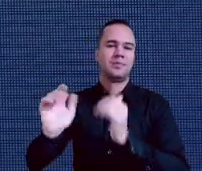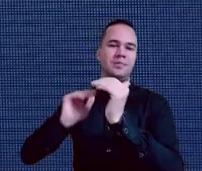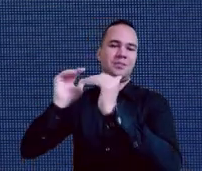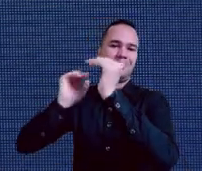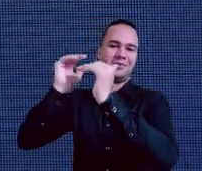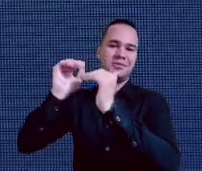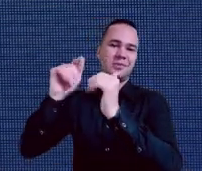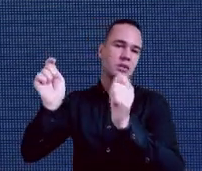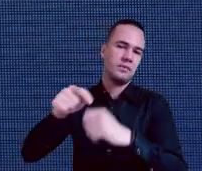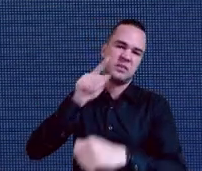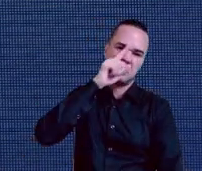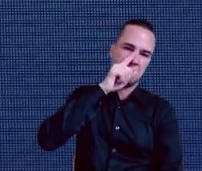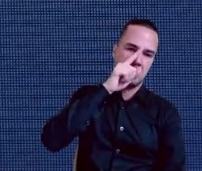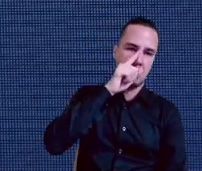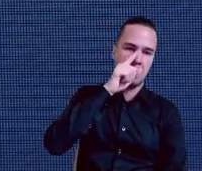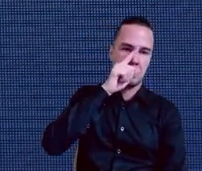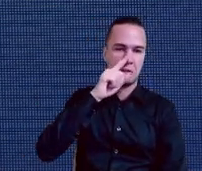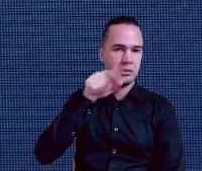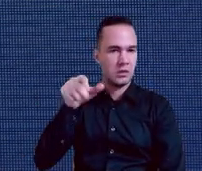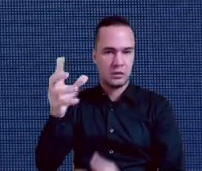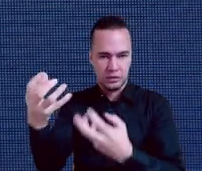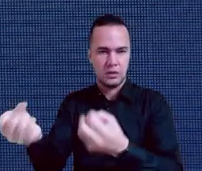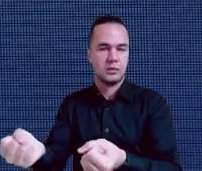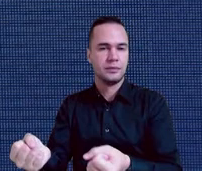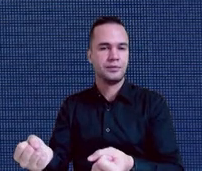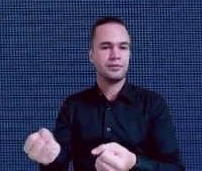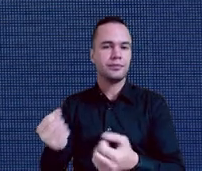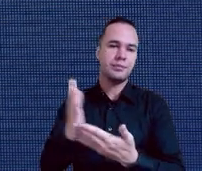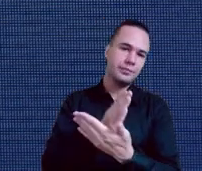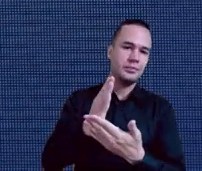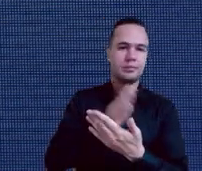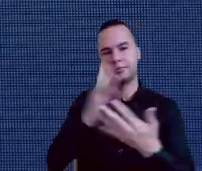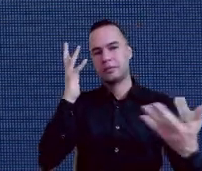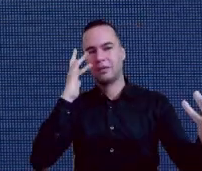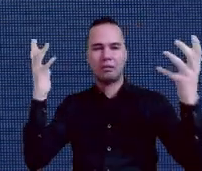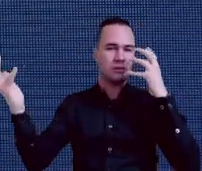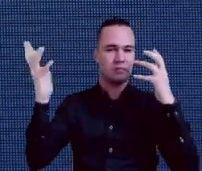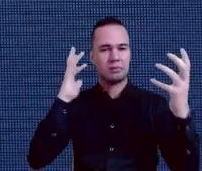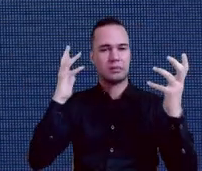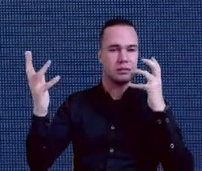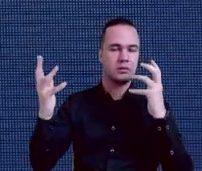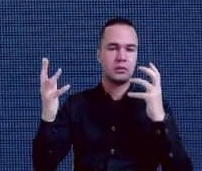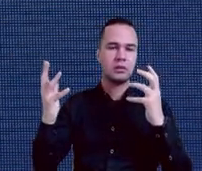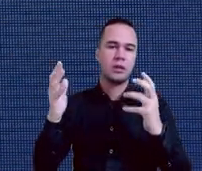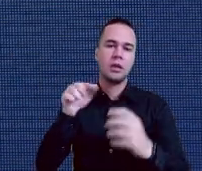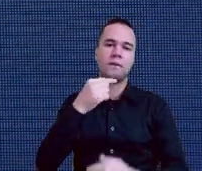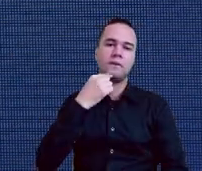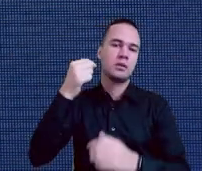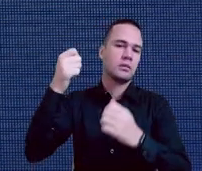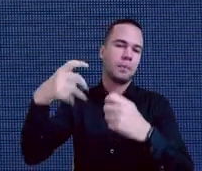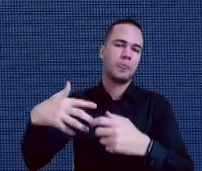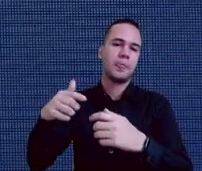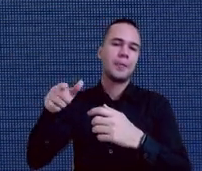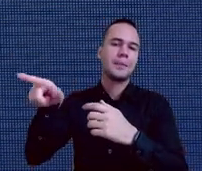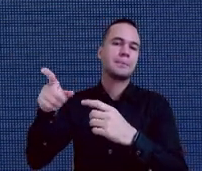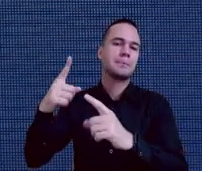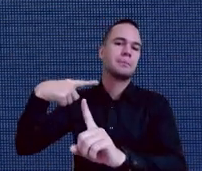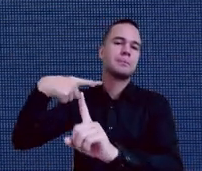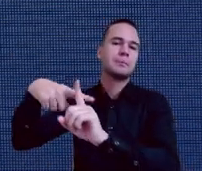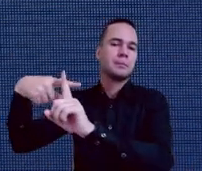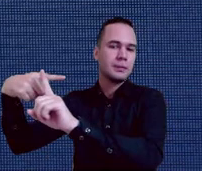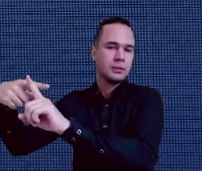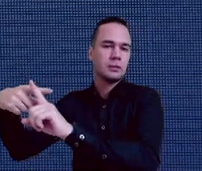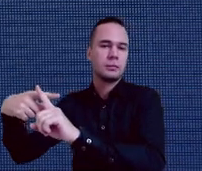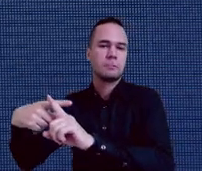risco muitas incertezas que não como você falar esse múltiplo aquele múltiplo vou sair daqui